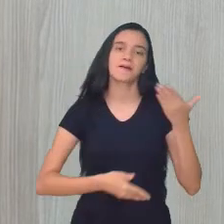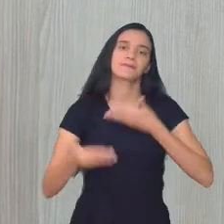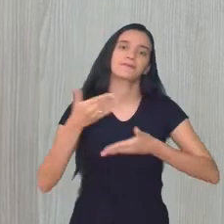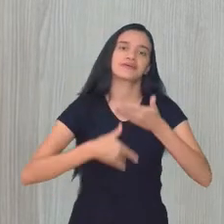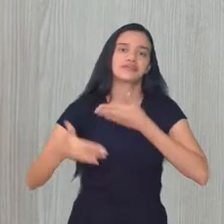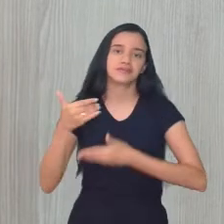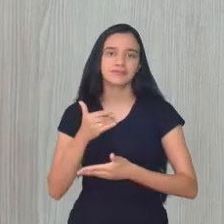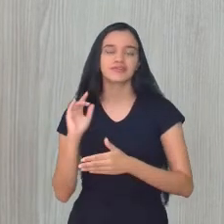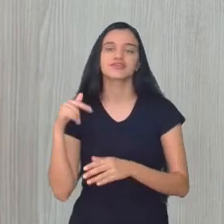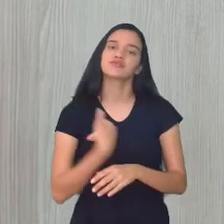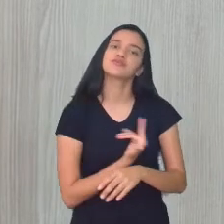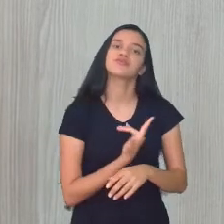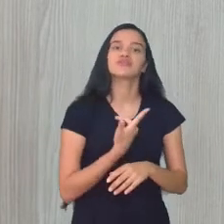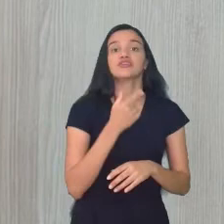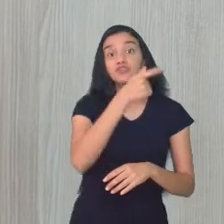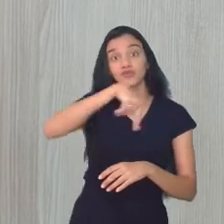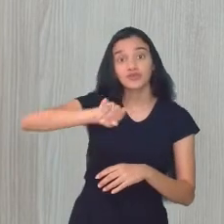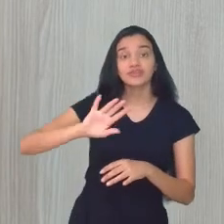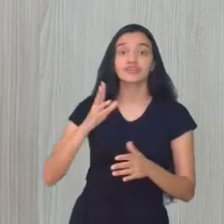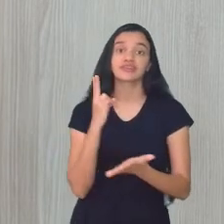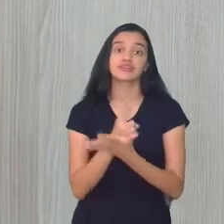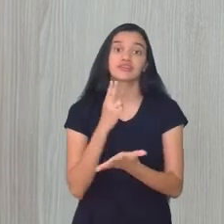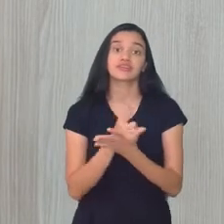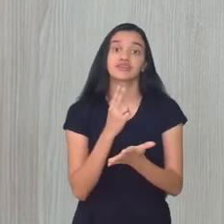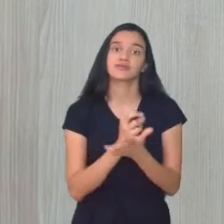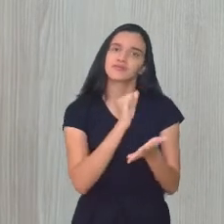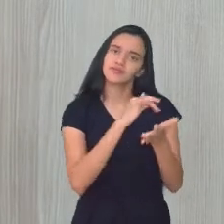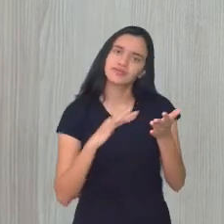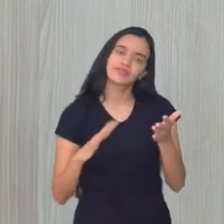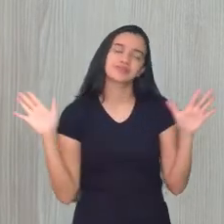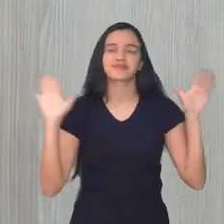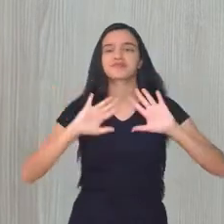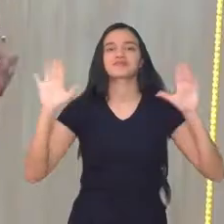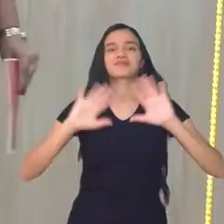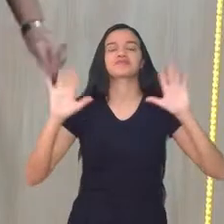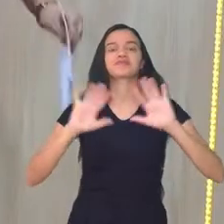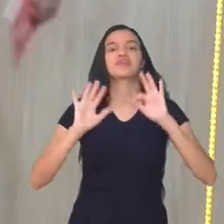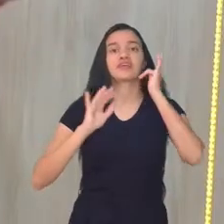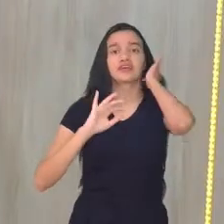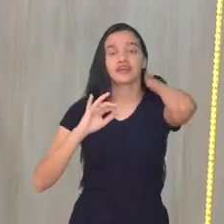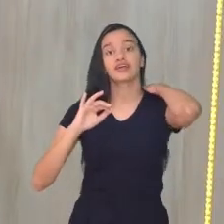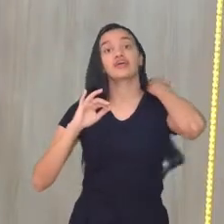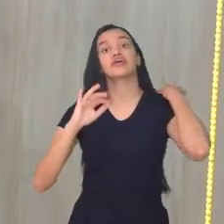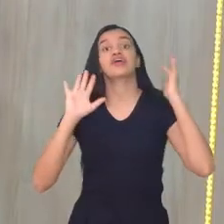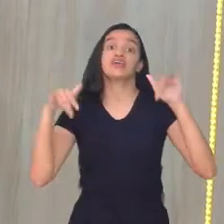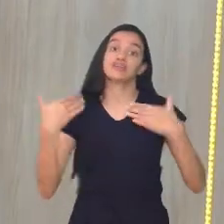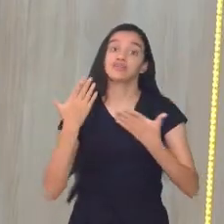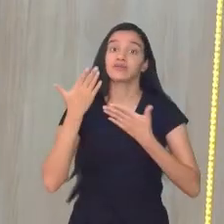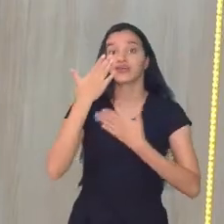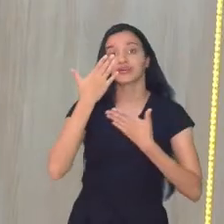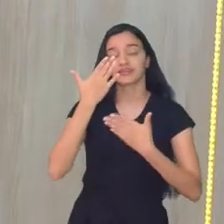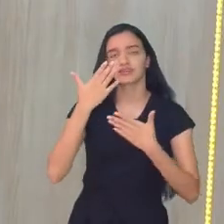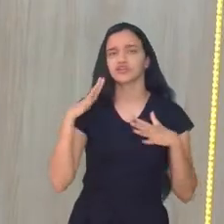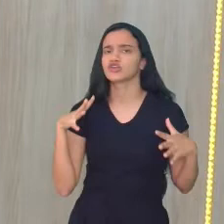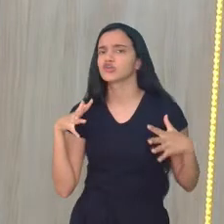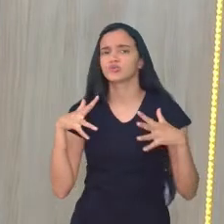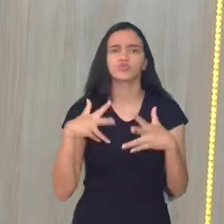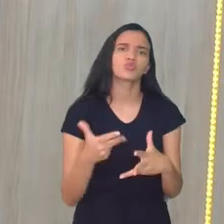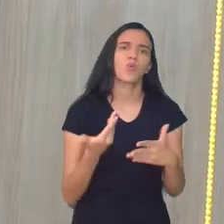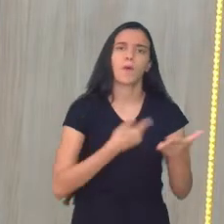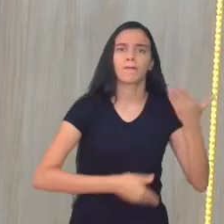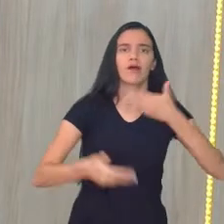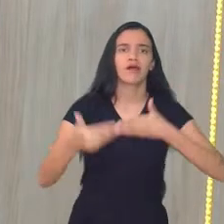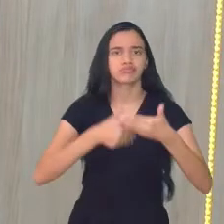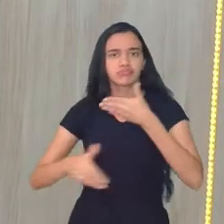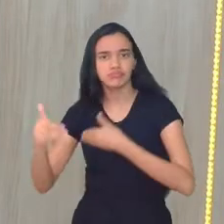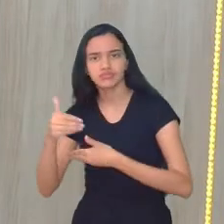participação de vocês sempre, tá certo? Façam atividade. Tchau, tchau, pessoal. Pois é, professora Cláudia. Então, agradeço aí a todos que estão